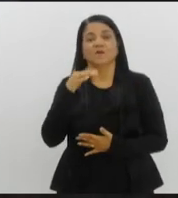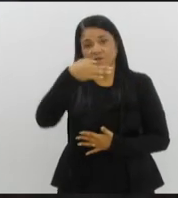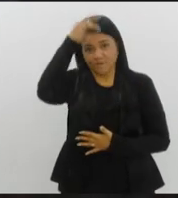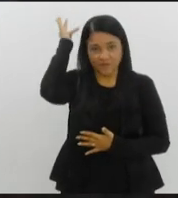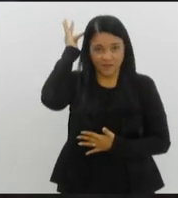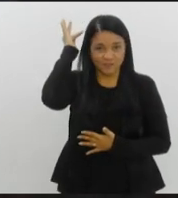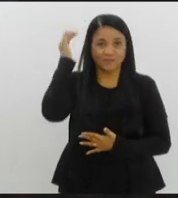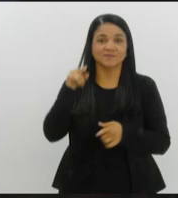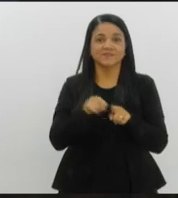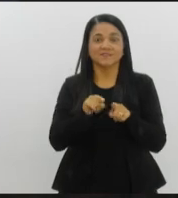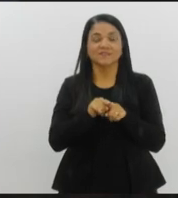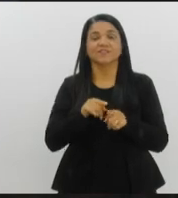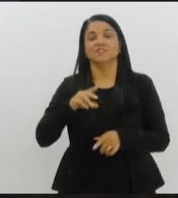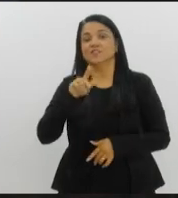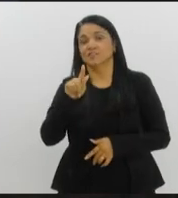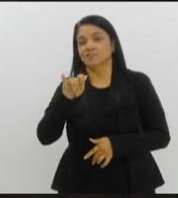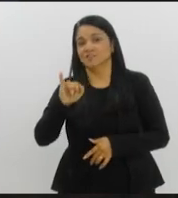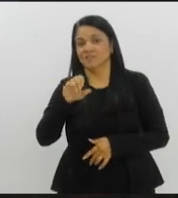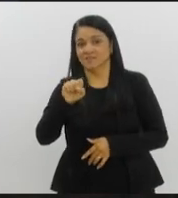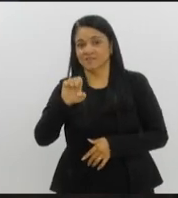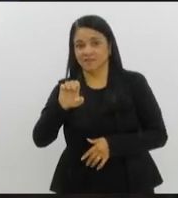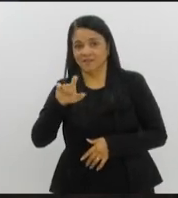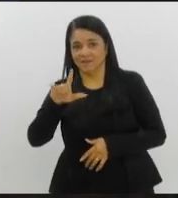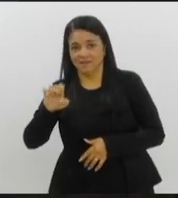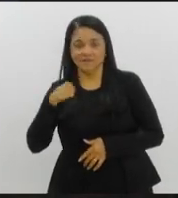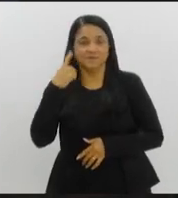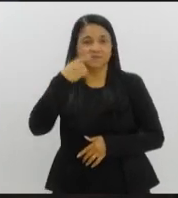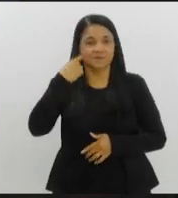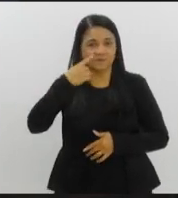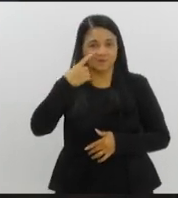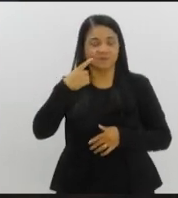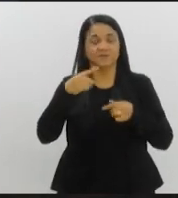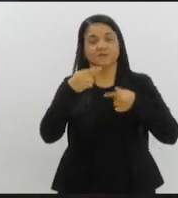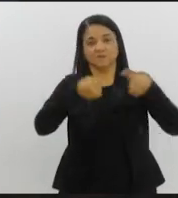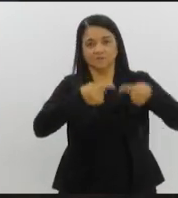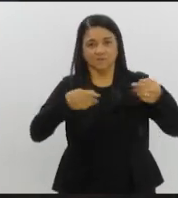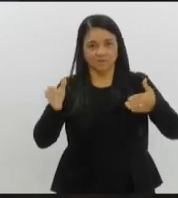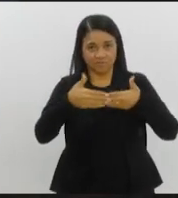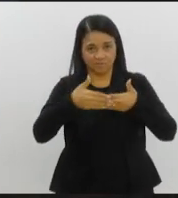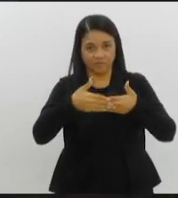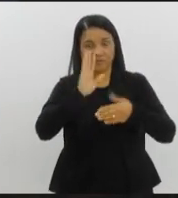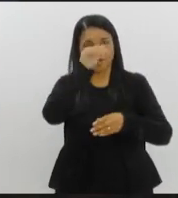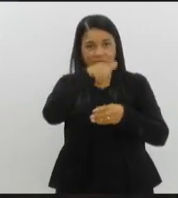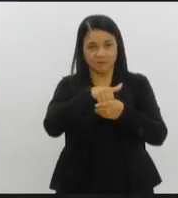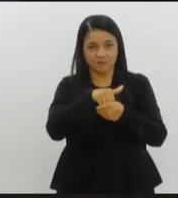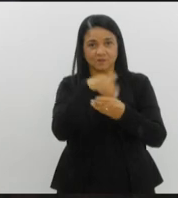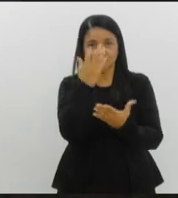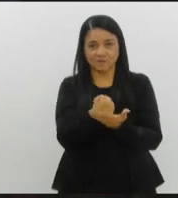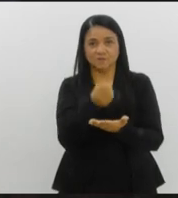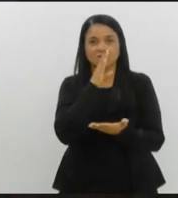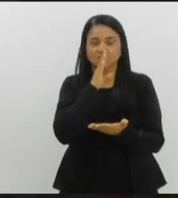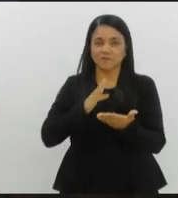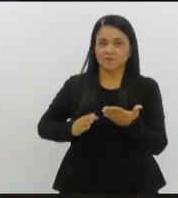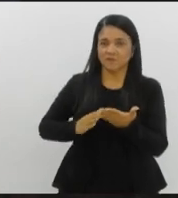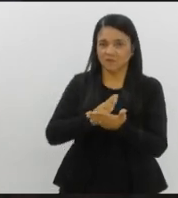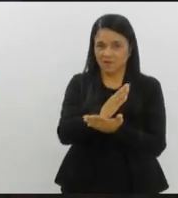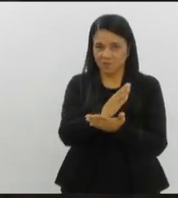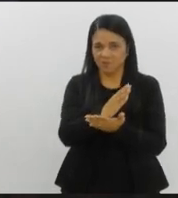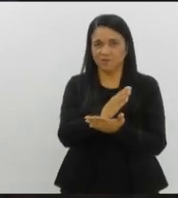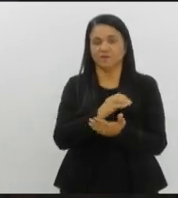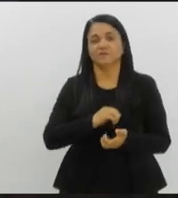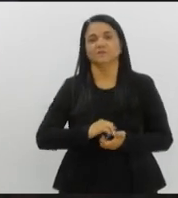Monteiro. Em discussão. Não havendo quem queira discutir, encerrada a discussão. Em votação. Os senhores que aprovam, permaneçam como